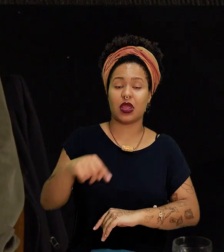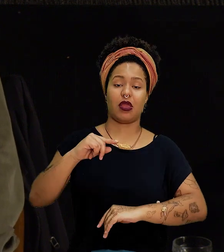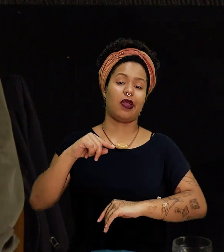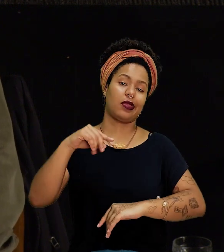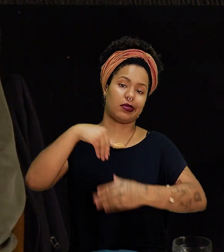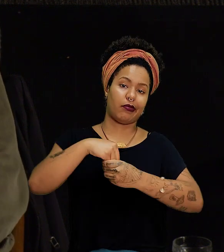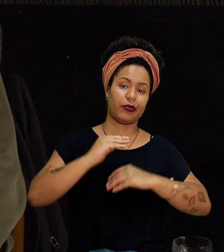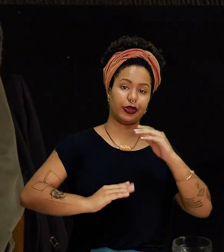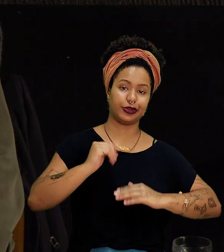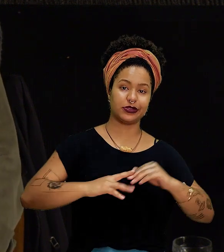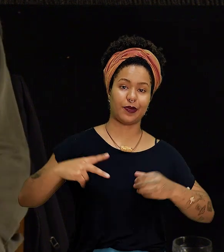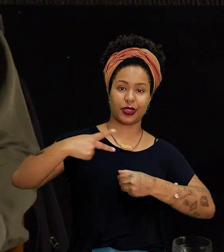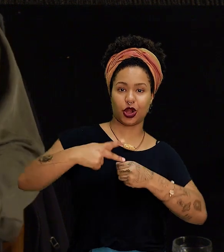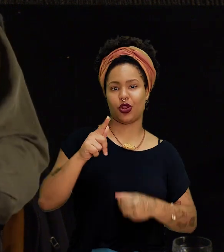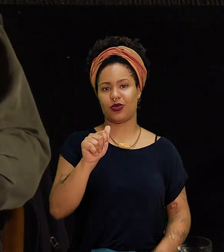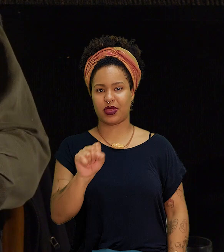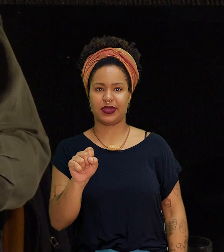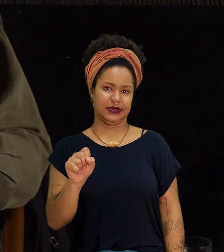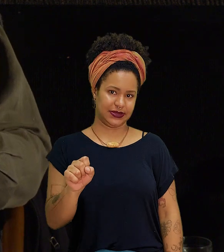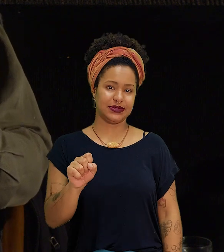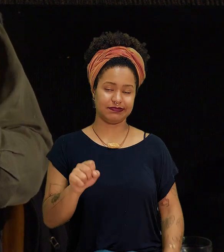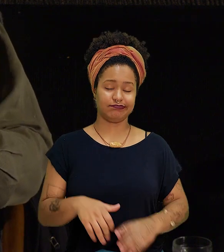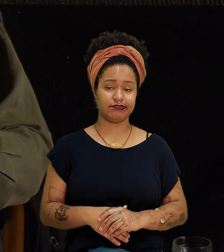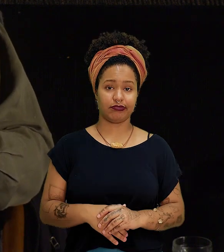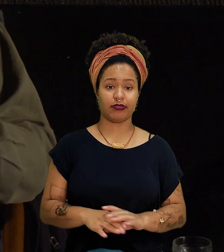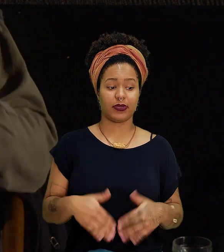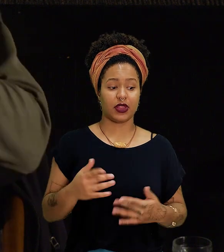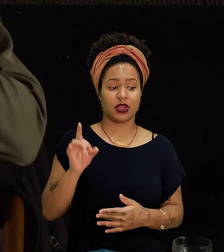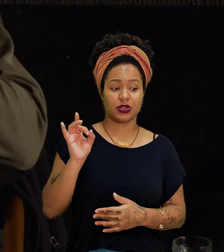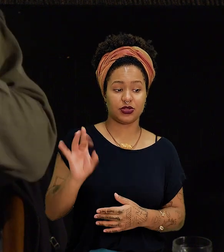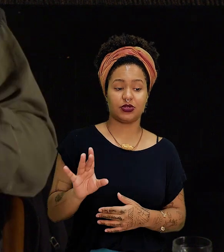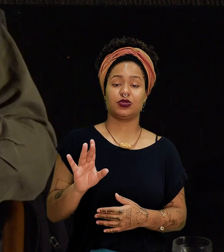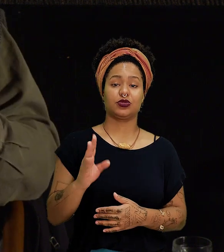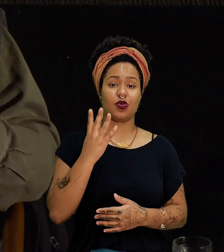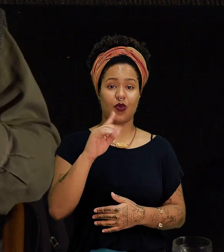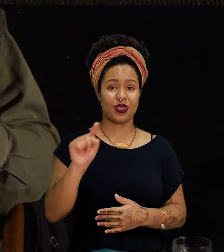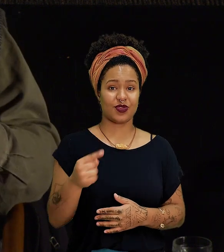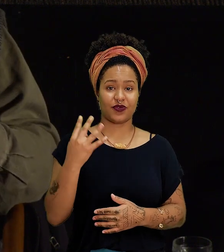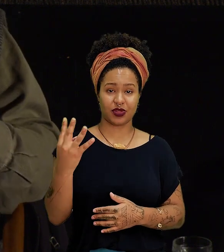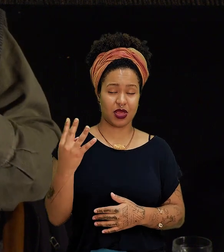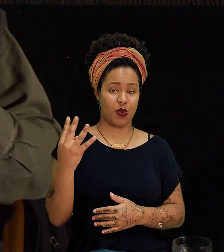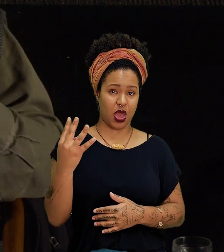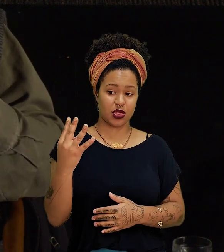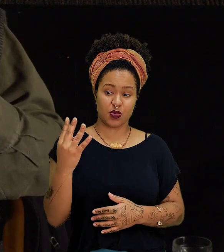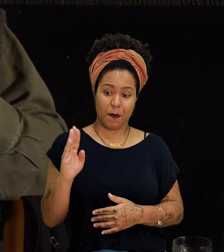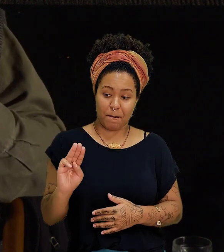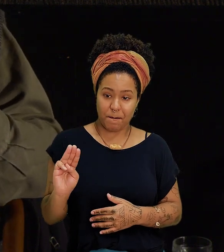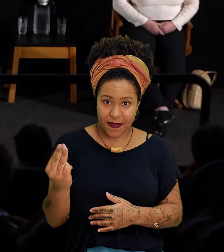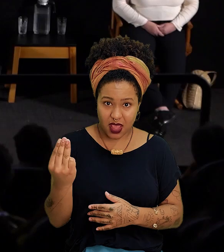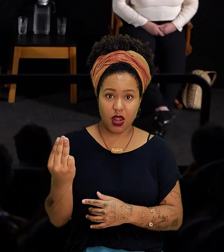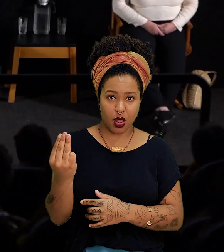e produção de petróleo e gás. E apenas 4,4